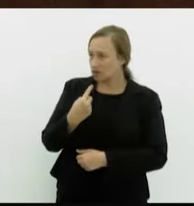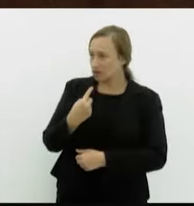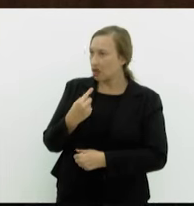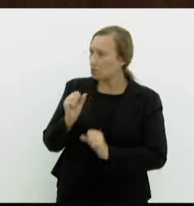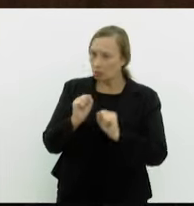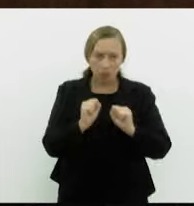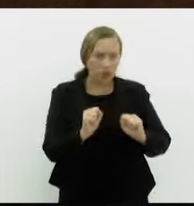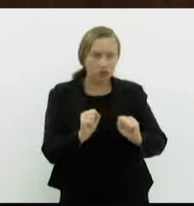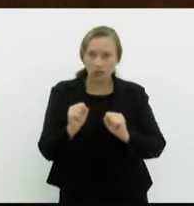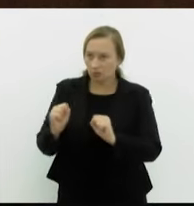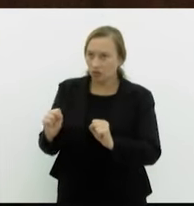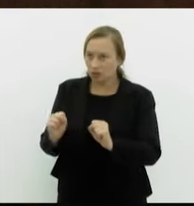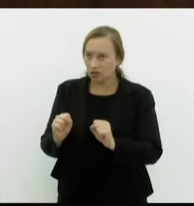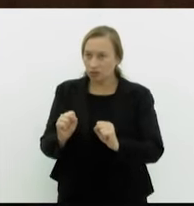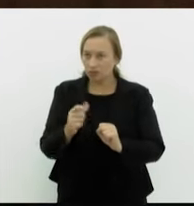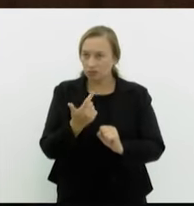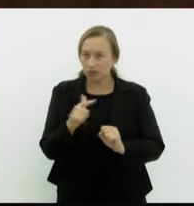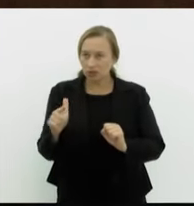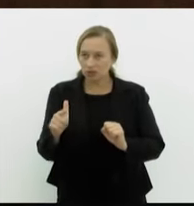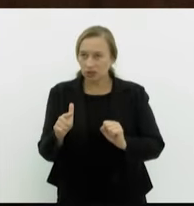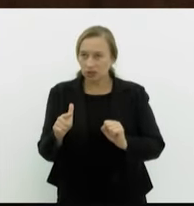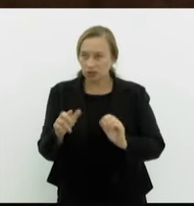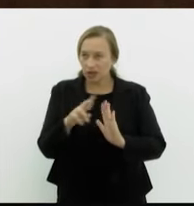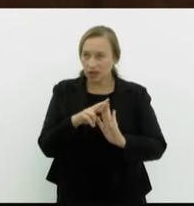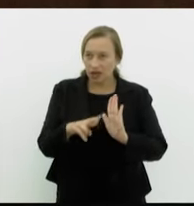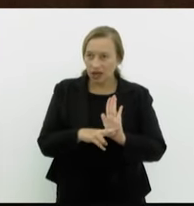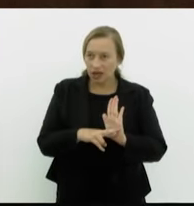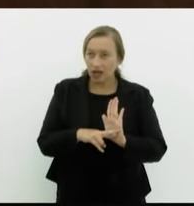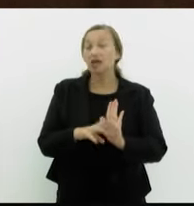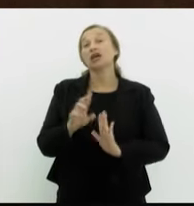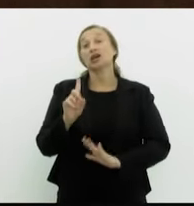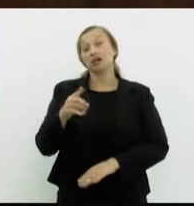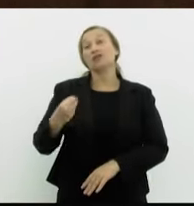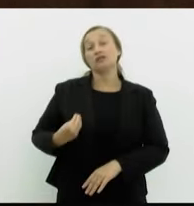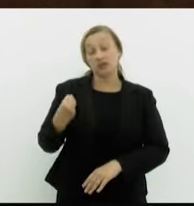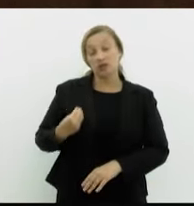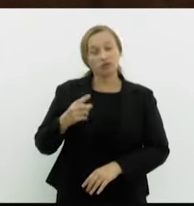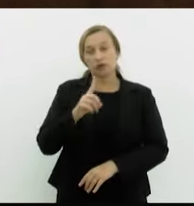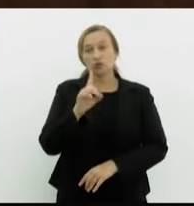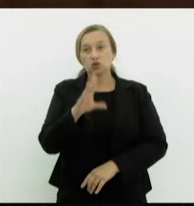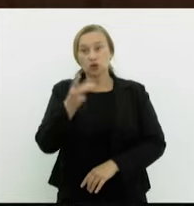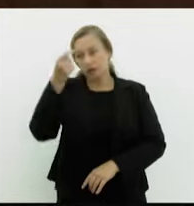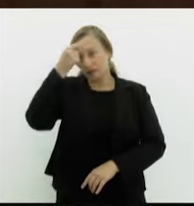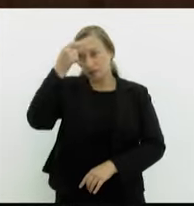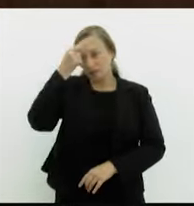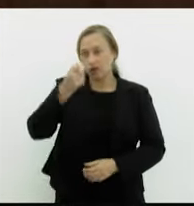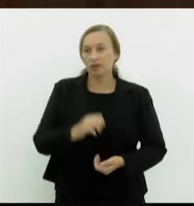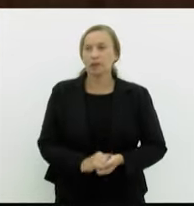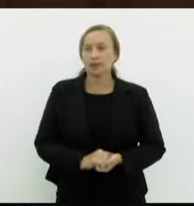pode. Então... Em vivo, inclusive, não só em memória.